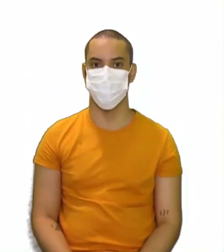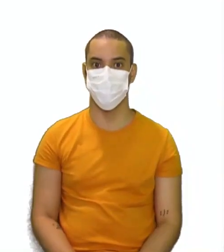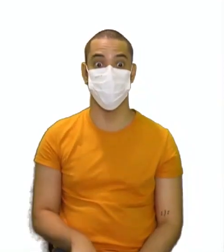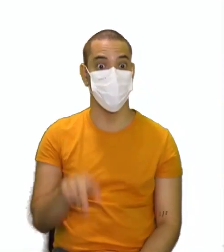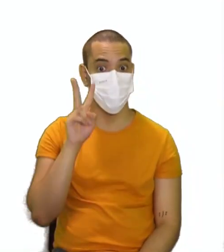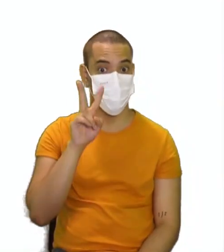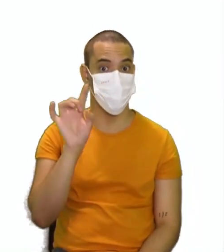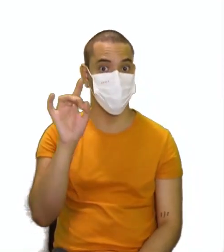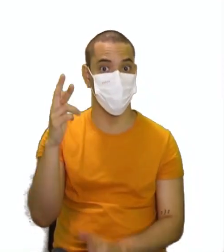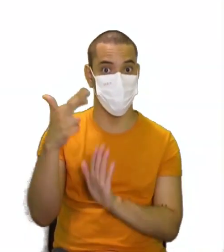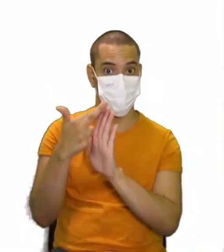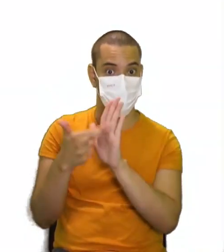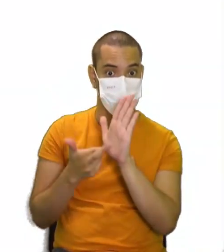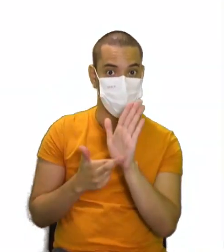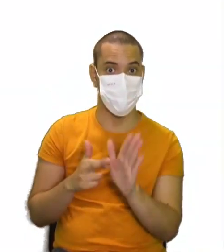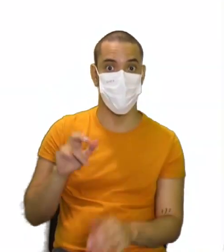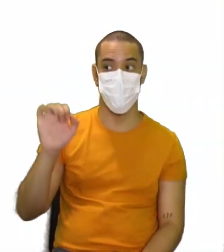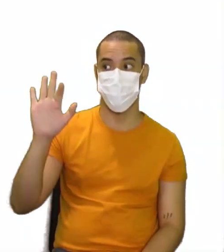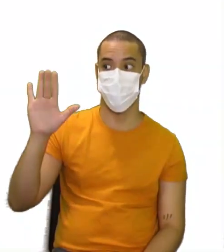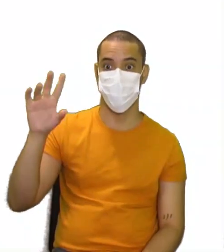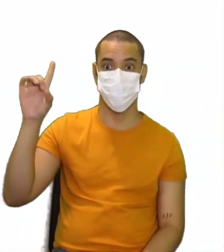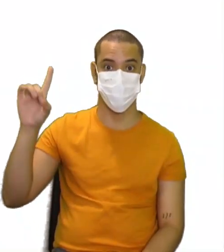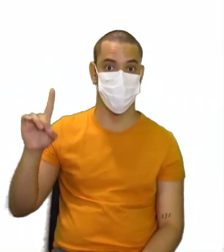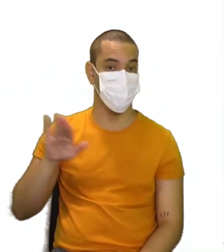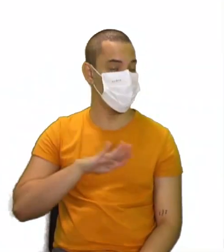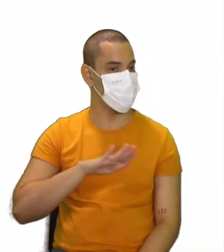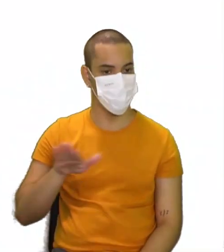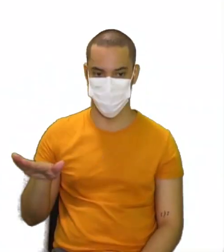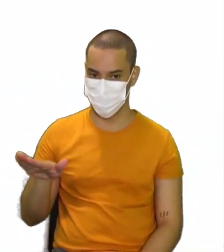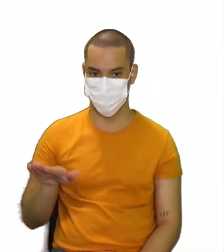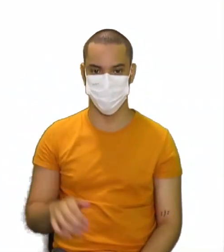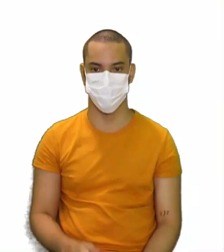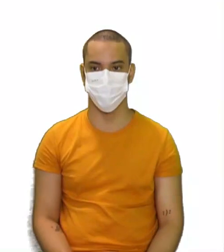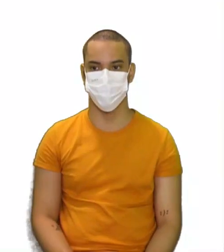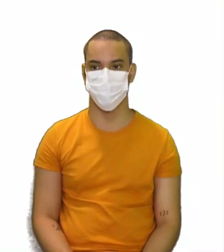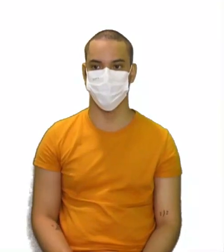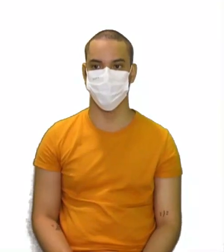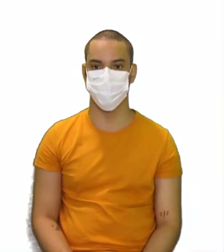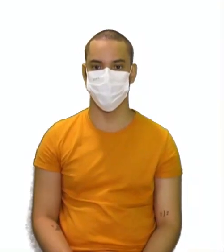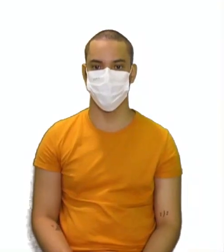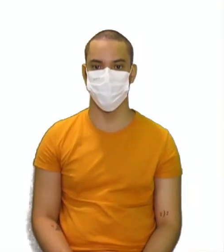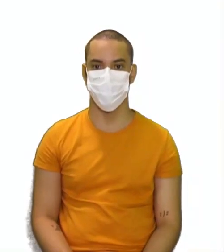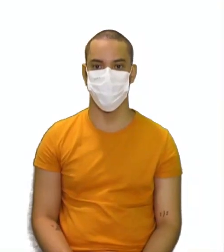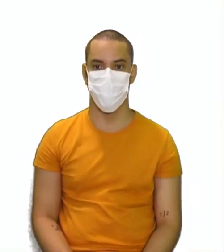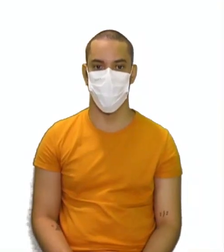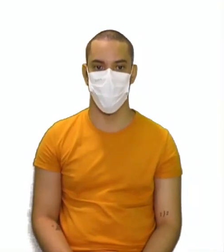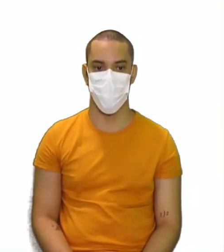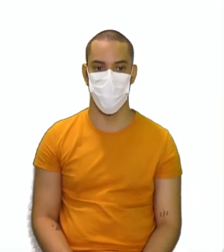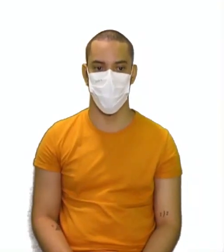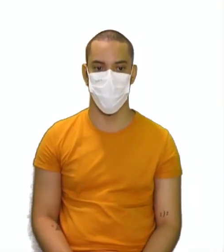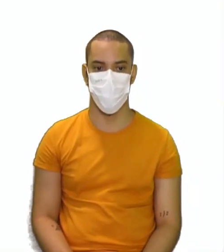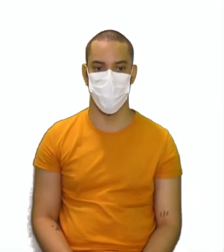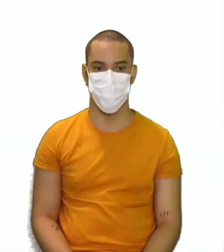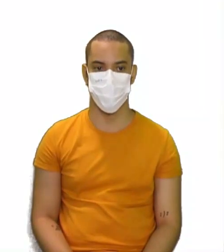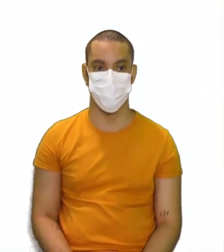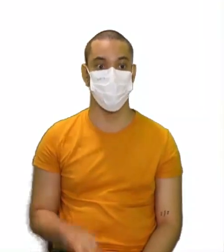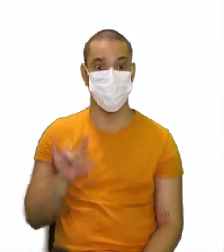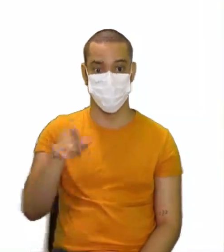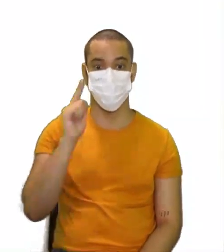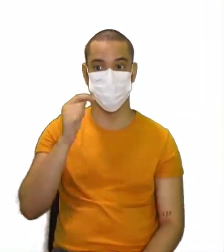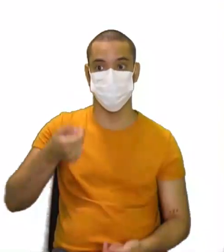só é usando a regra da mão direita. Não está cobrando outras situações. É isso que a gente tem que pegar a manha aqui,